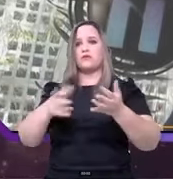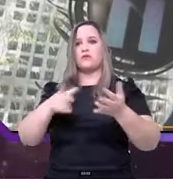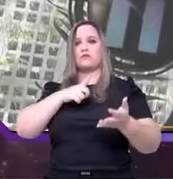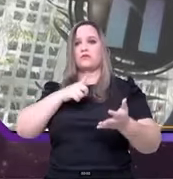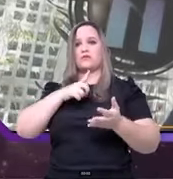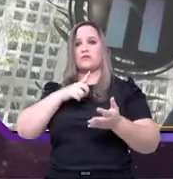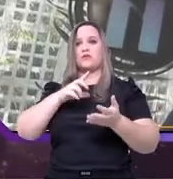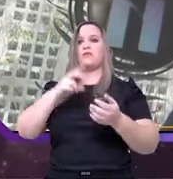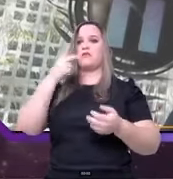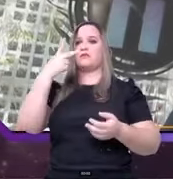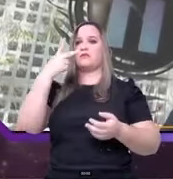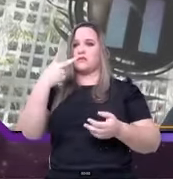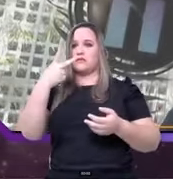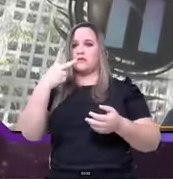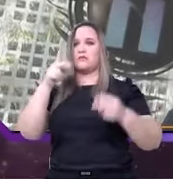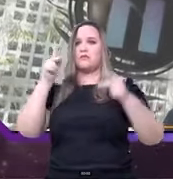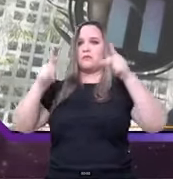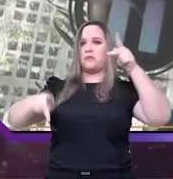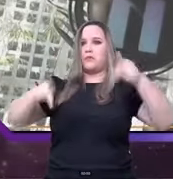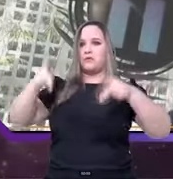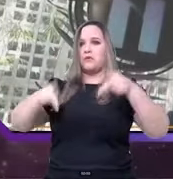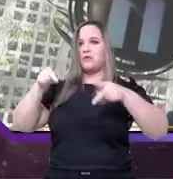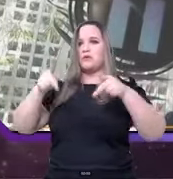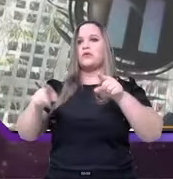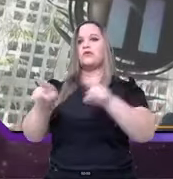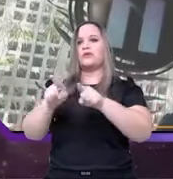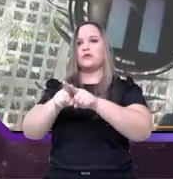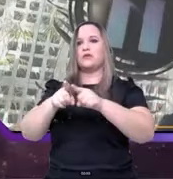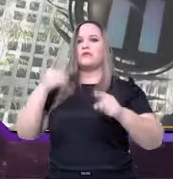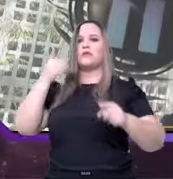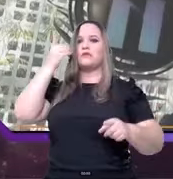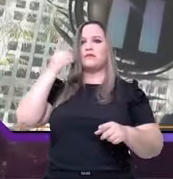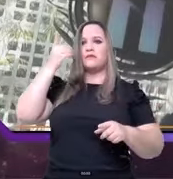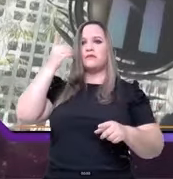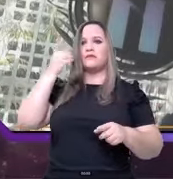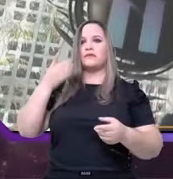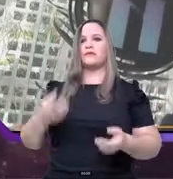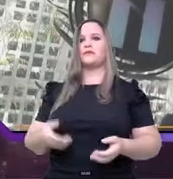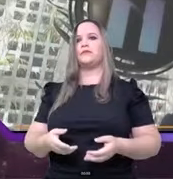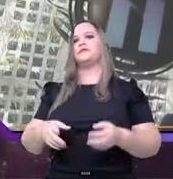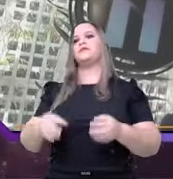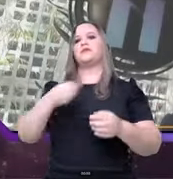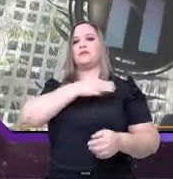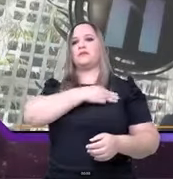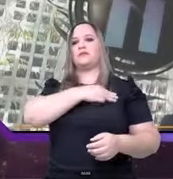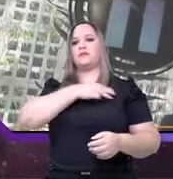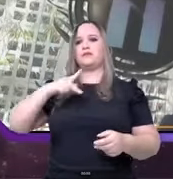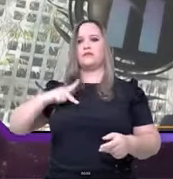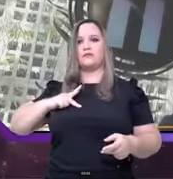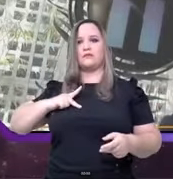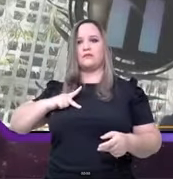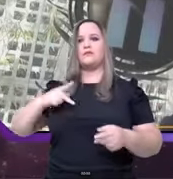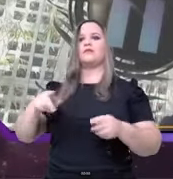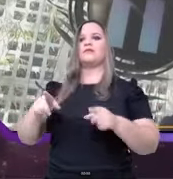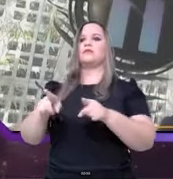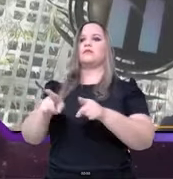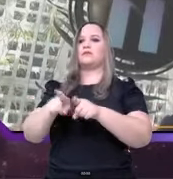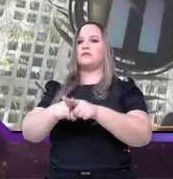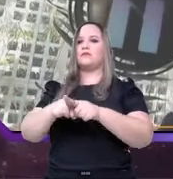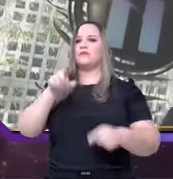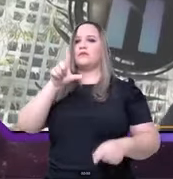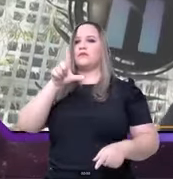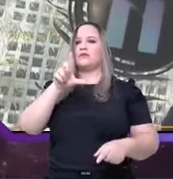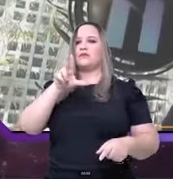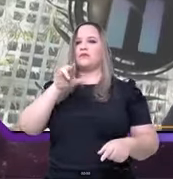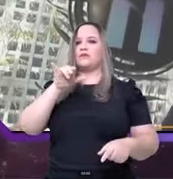de promotor e defensor. Para a função do Ministério Público, nós teremos o Dr. Luiz Antônio Mendes